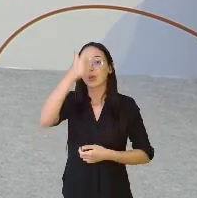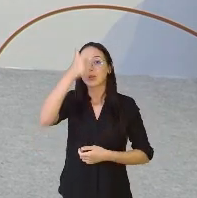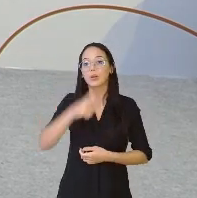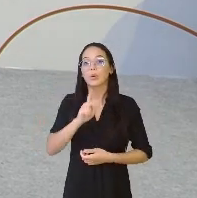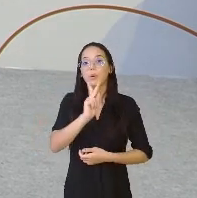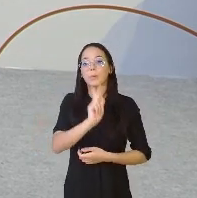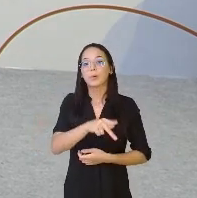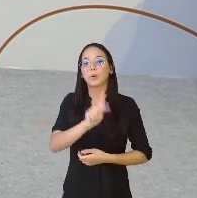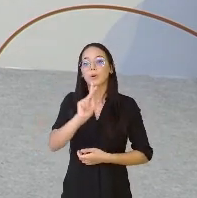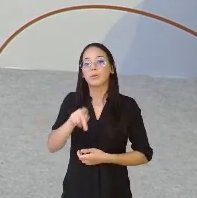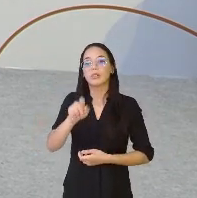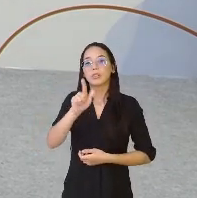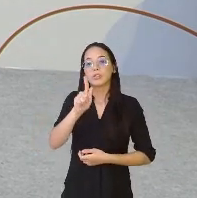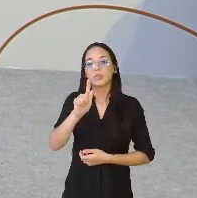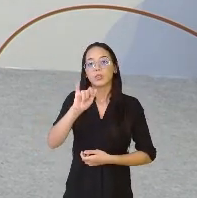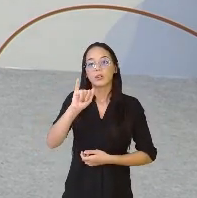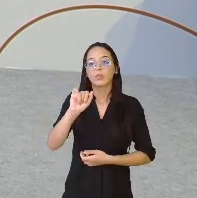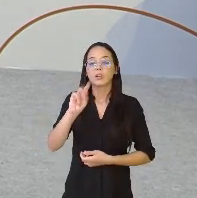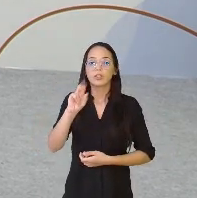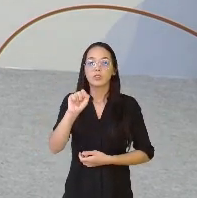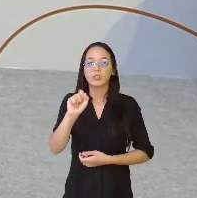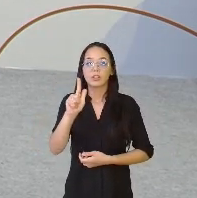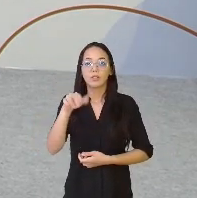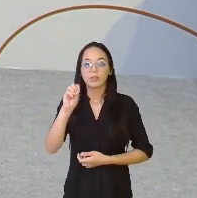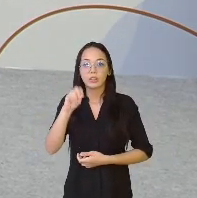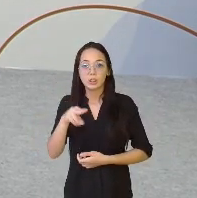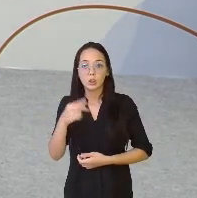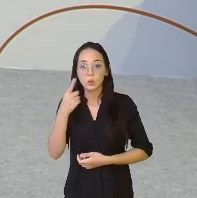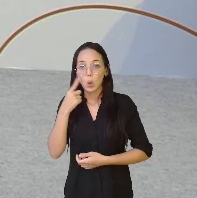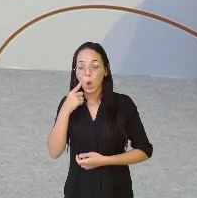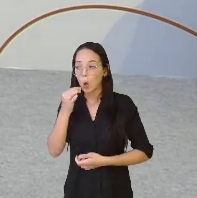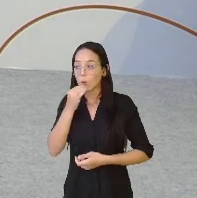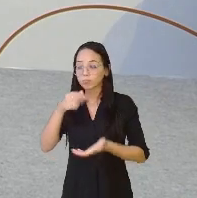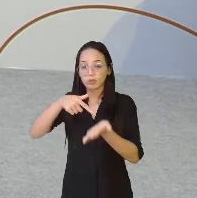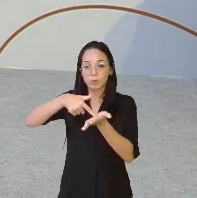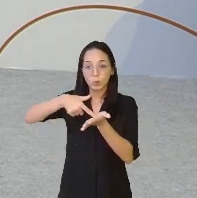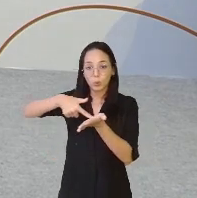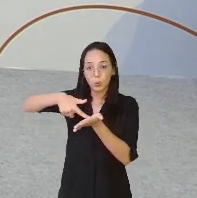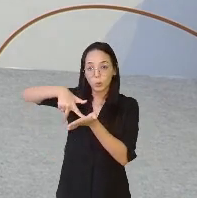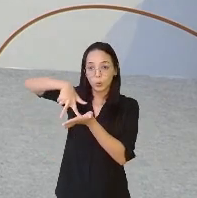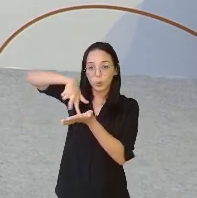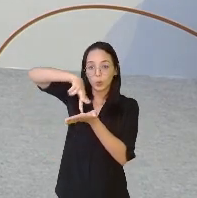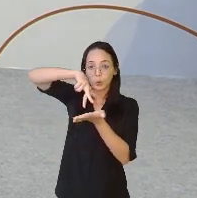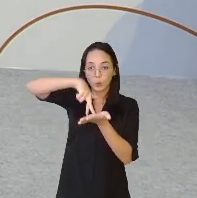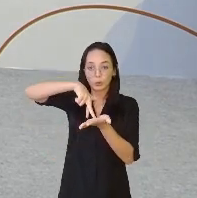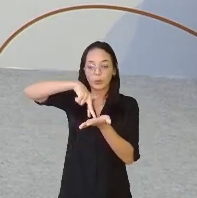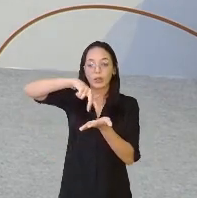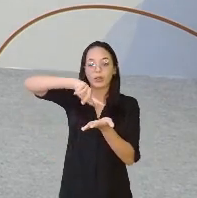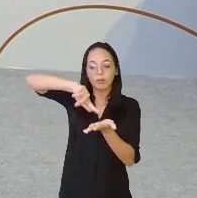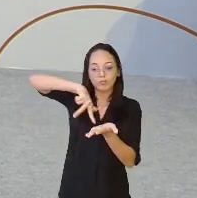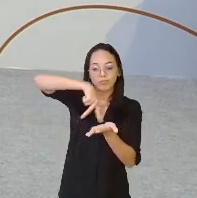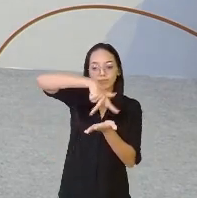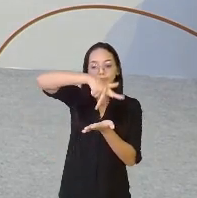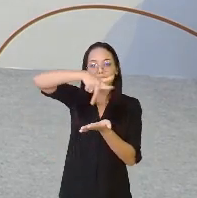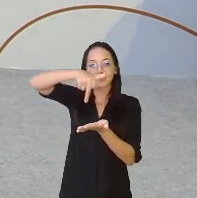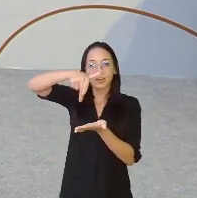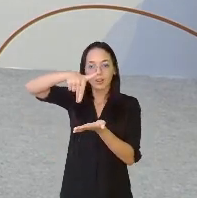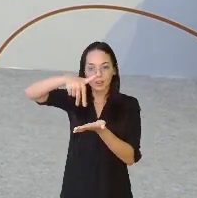professor Givanilson Soares. Só para relembrar, vamos fazer a meia-lua de frente. Ó, para cá e para o outro